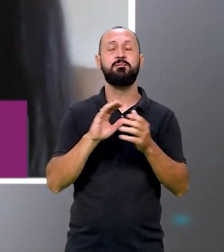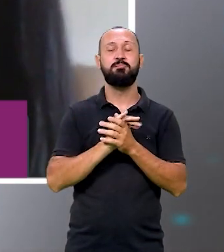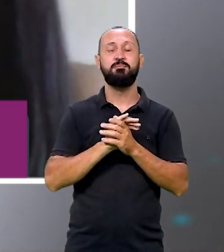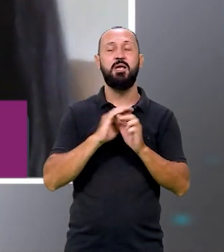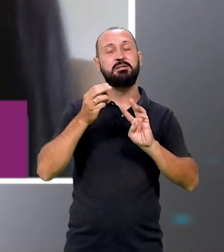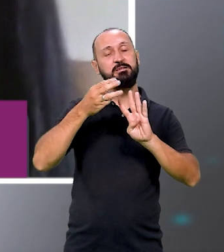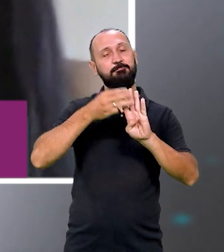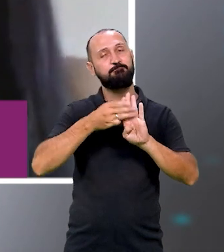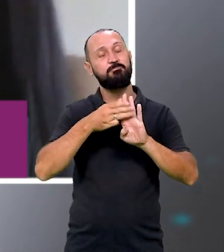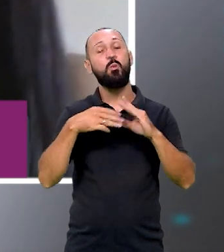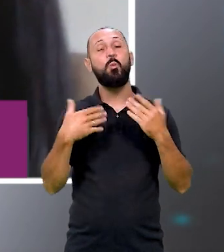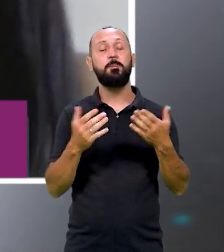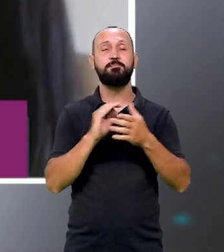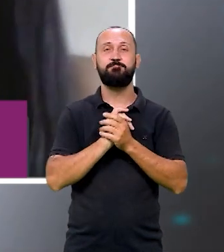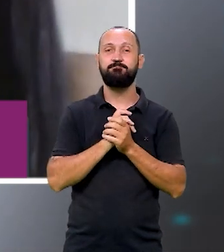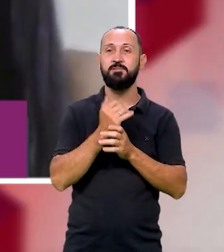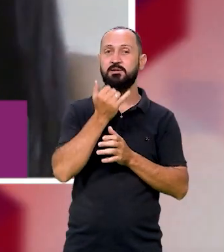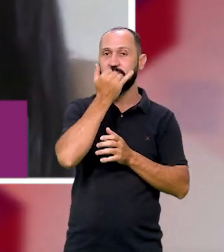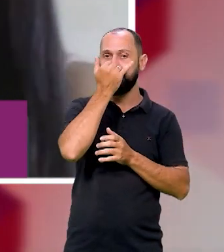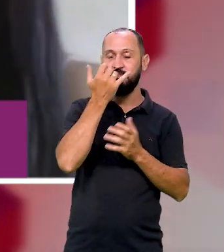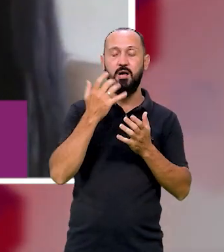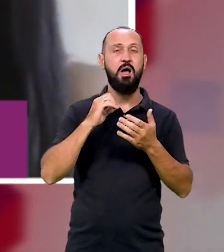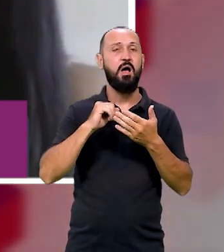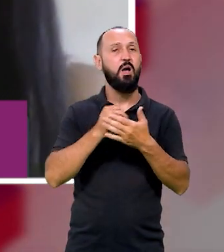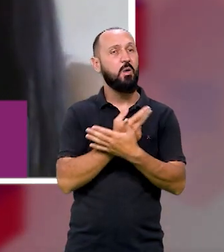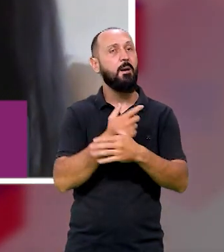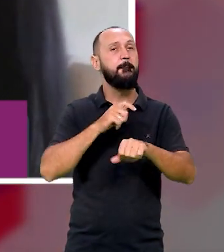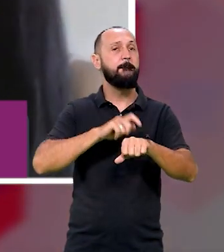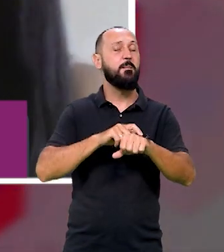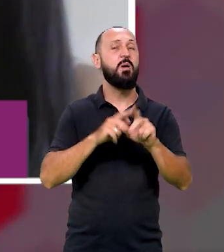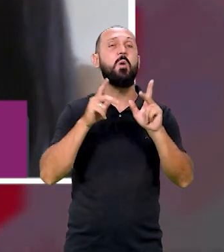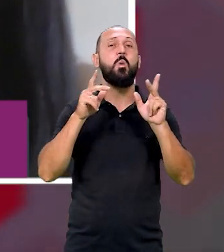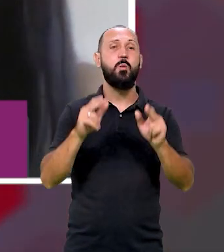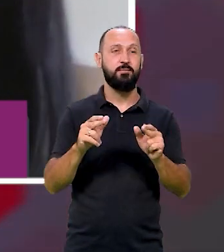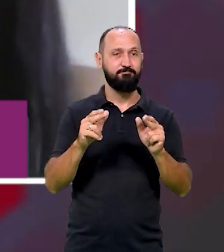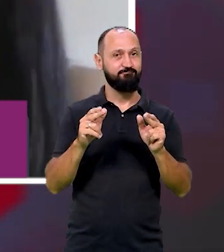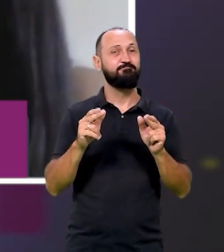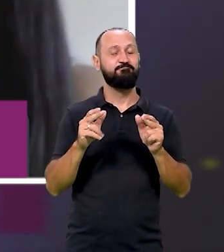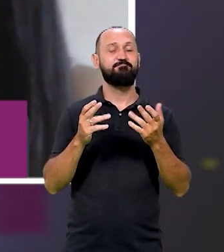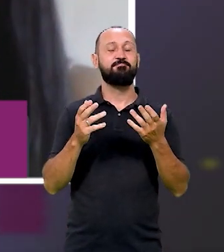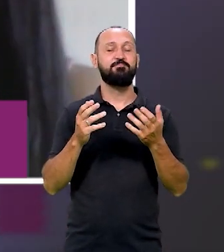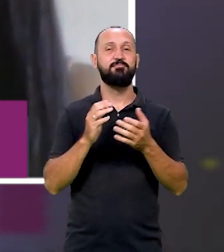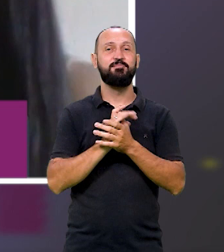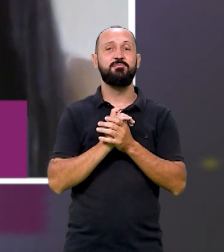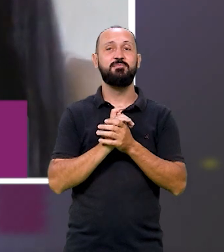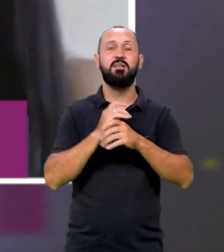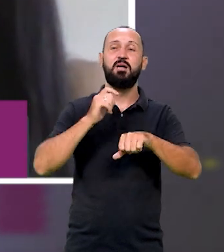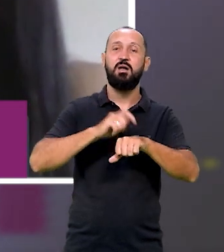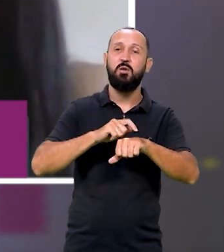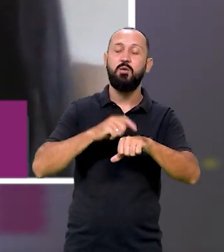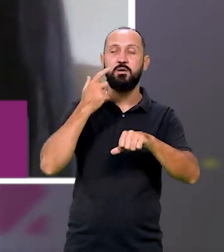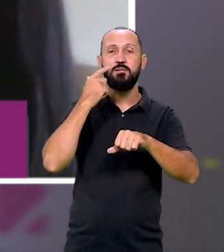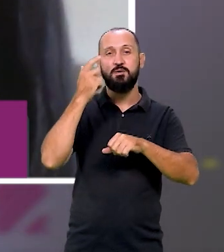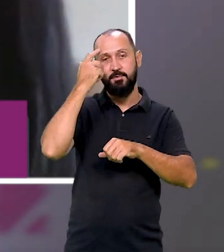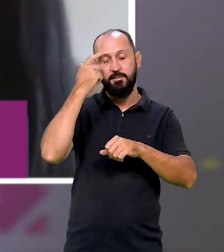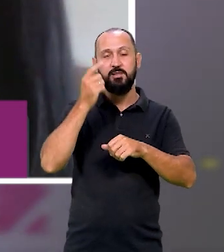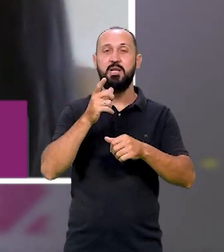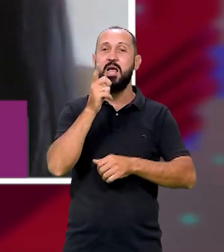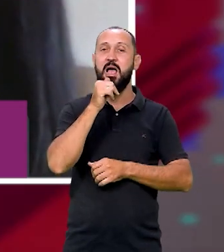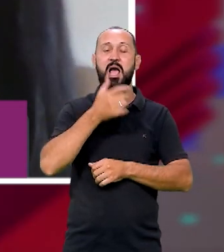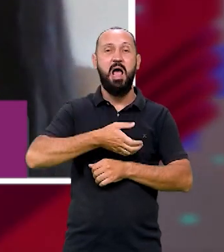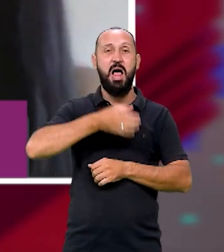Ana? Bom, Lívia, infelizmente acontece, né? Situações como essa que você falou. E quando nós